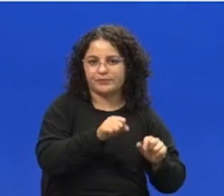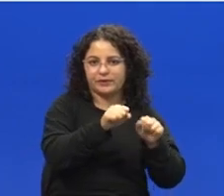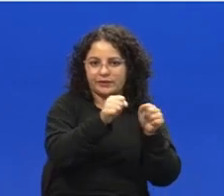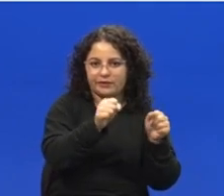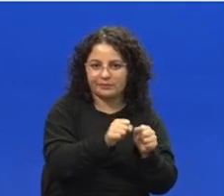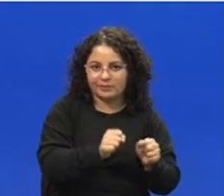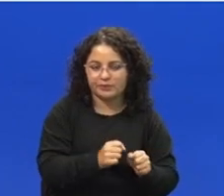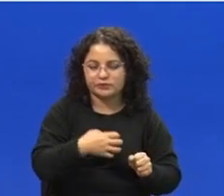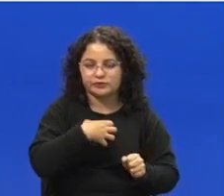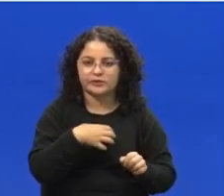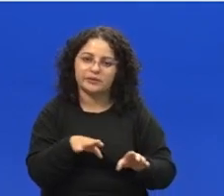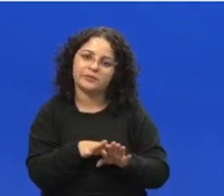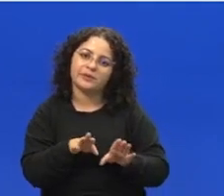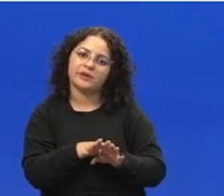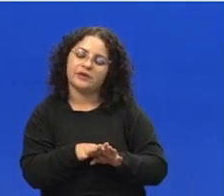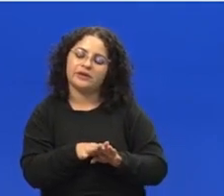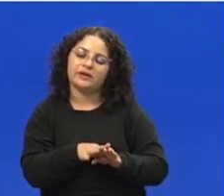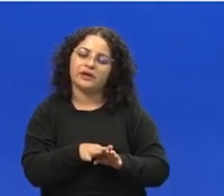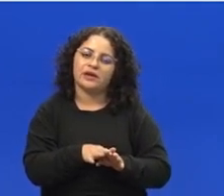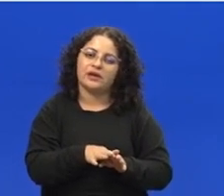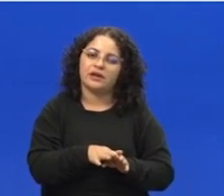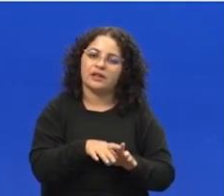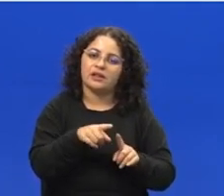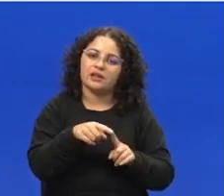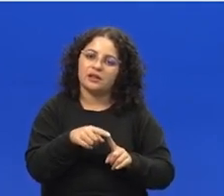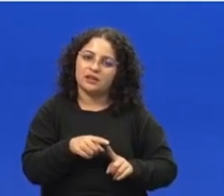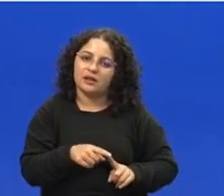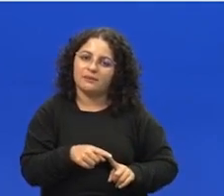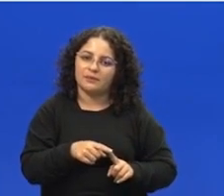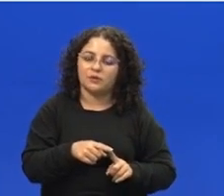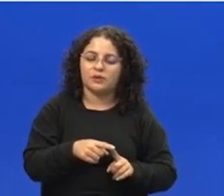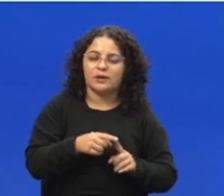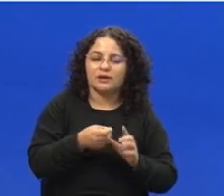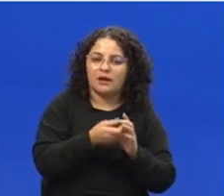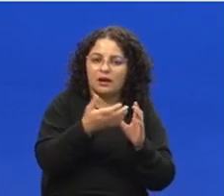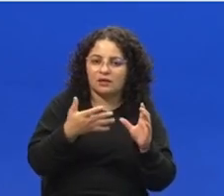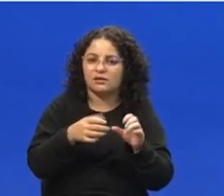também todas as classificações desse tipo de traço de fratura.